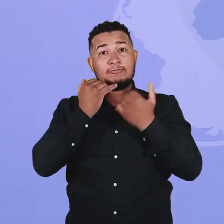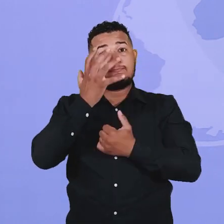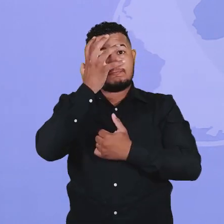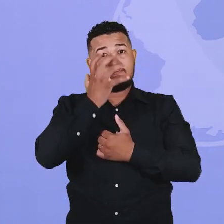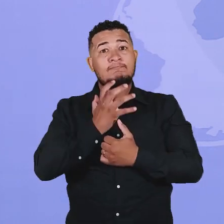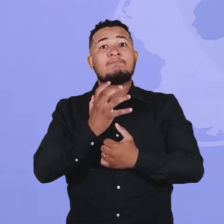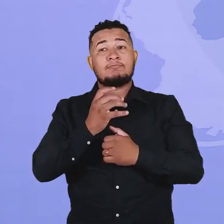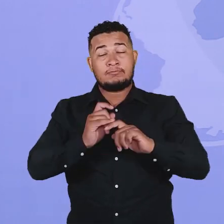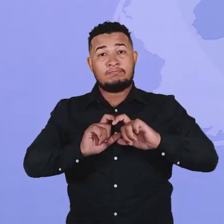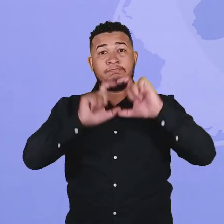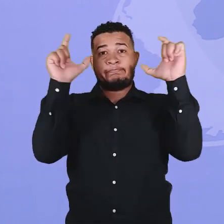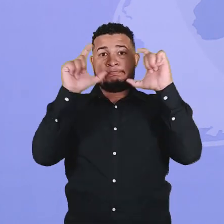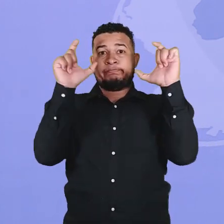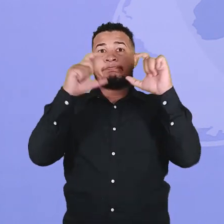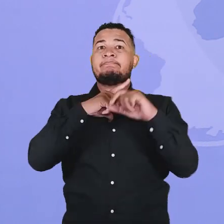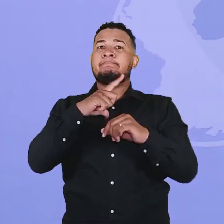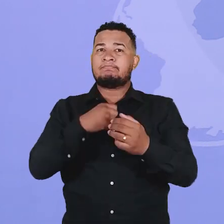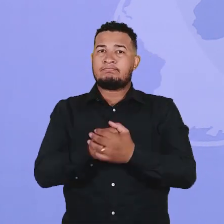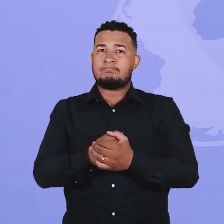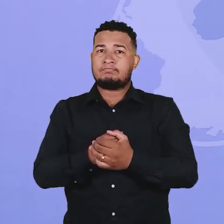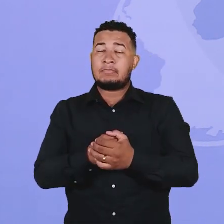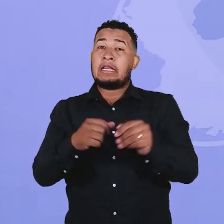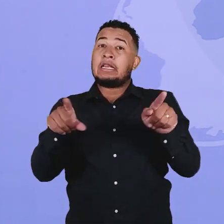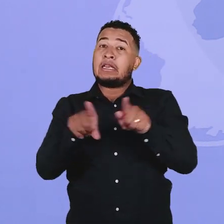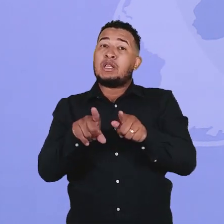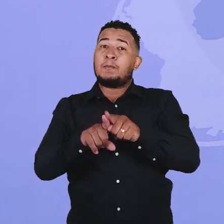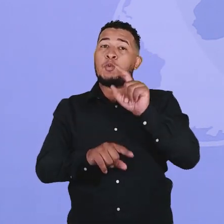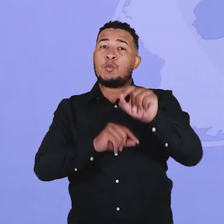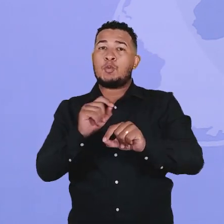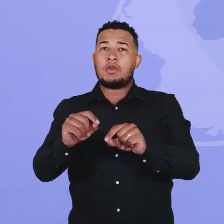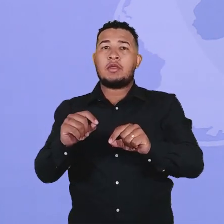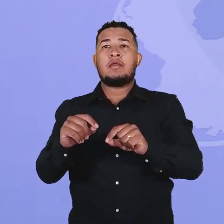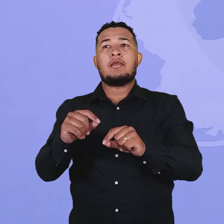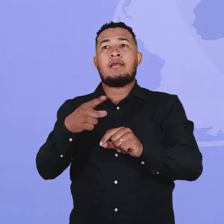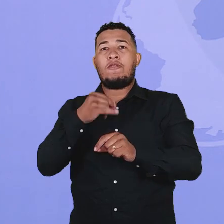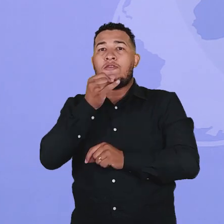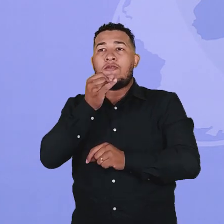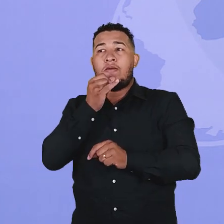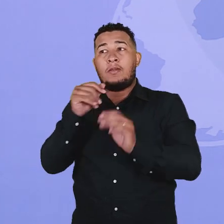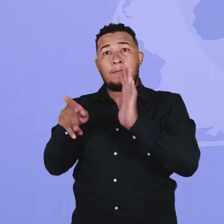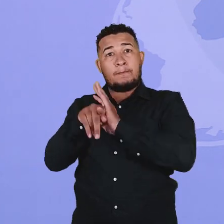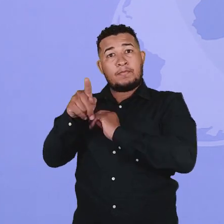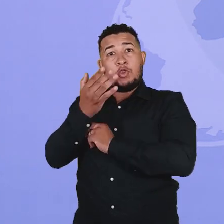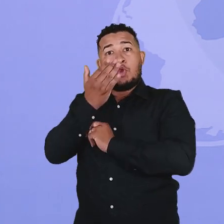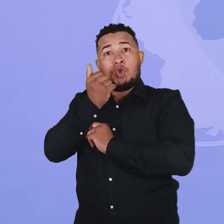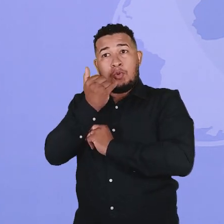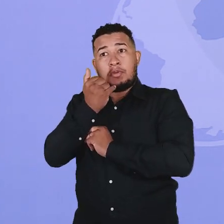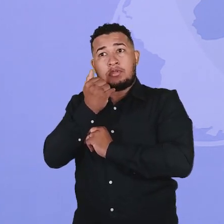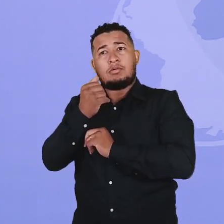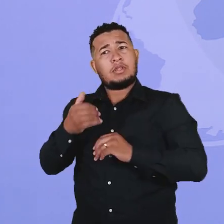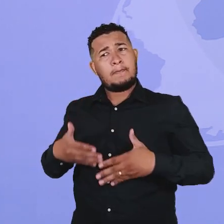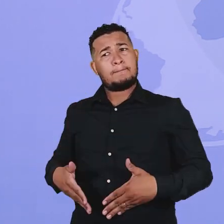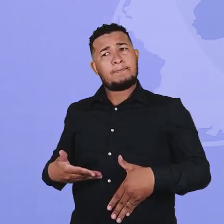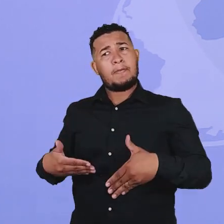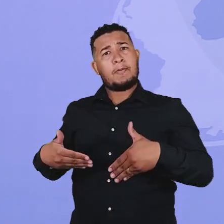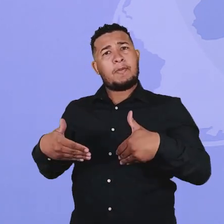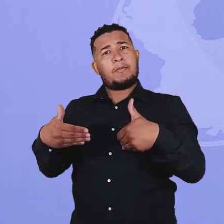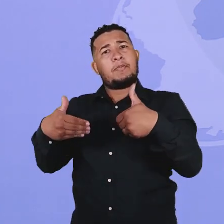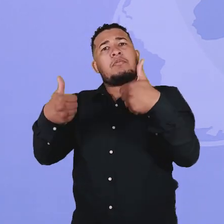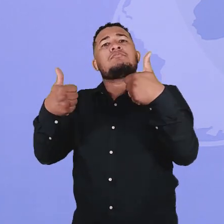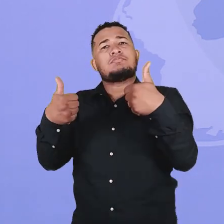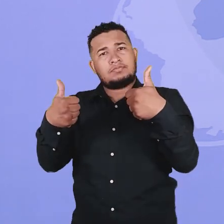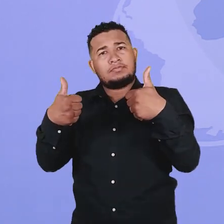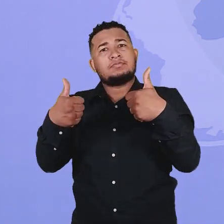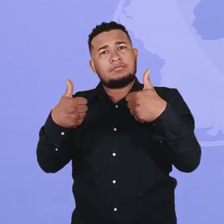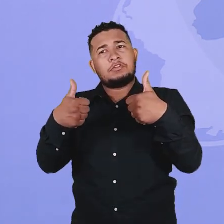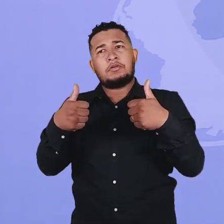muito sério, é um dado muito alarmante. Em contrapartida, a alimentação, segundo essa pesquisa, melhorou, a alimentação